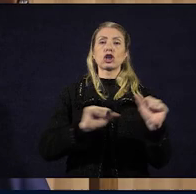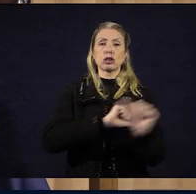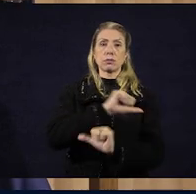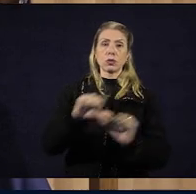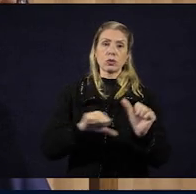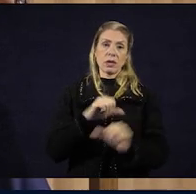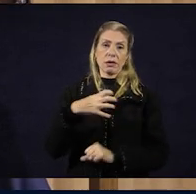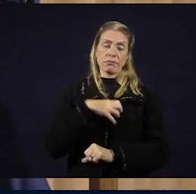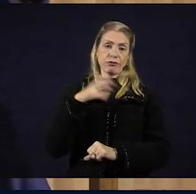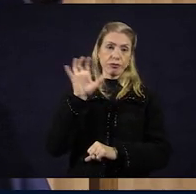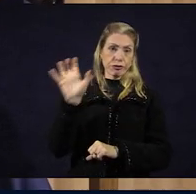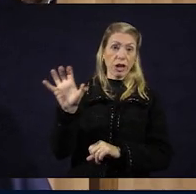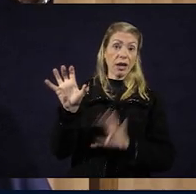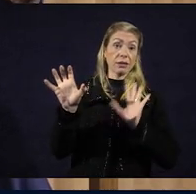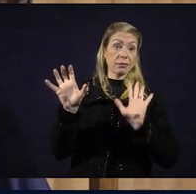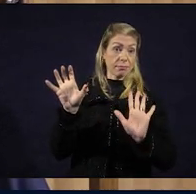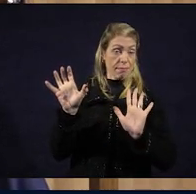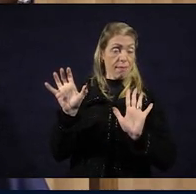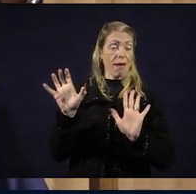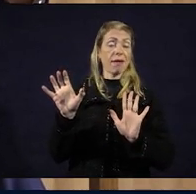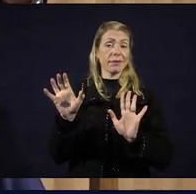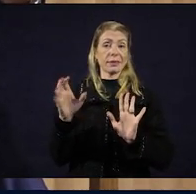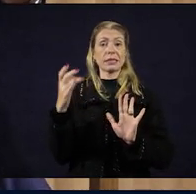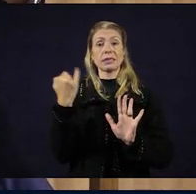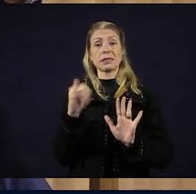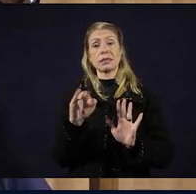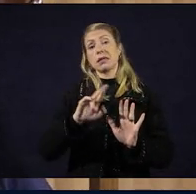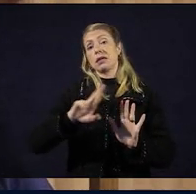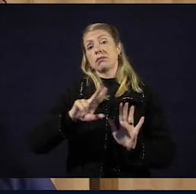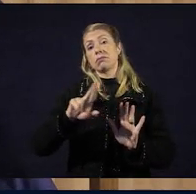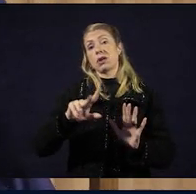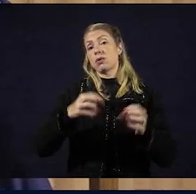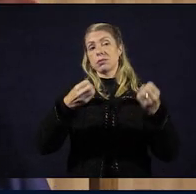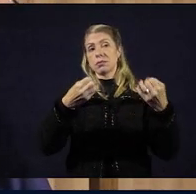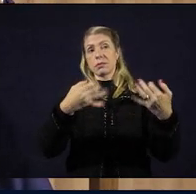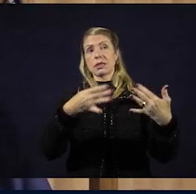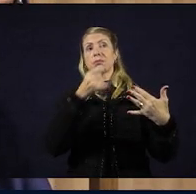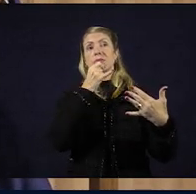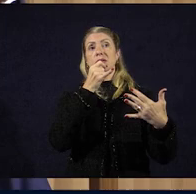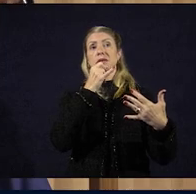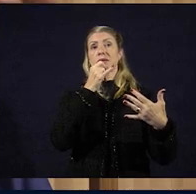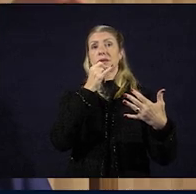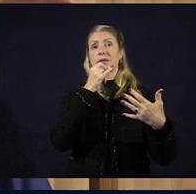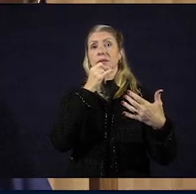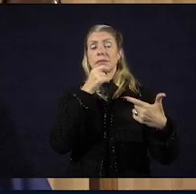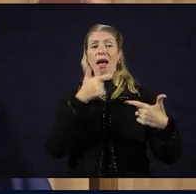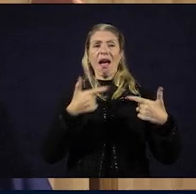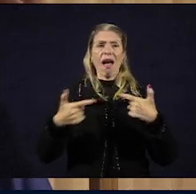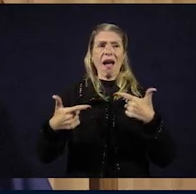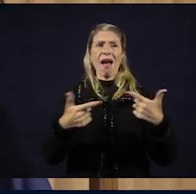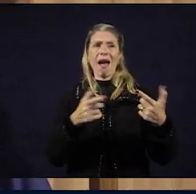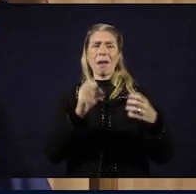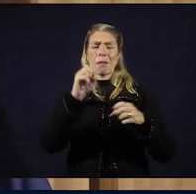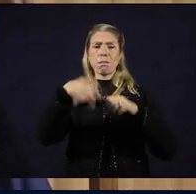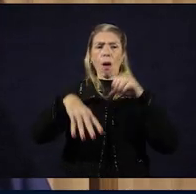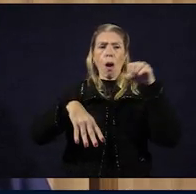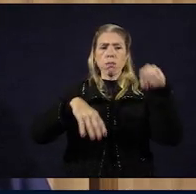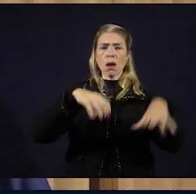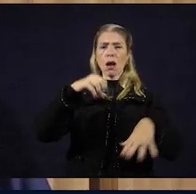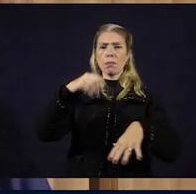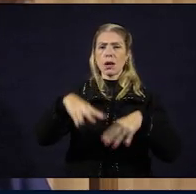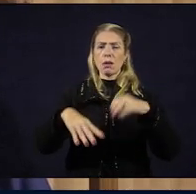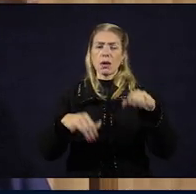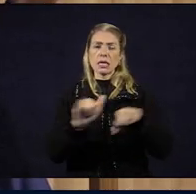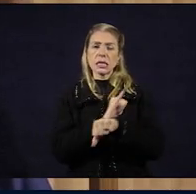fizer uma atitude injustificável né como o uso de armas táticas tal nucleares obviamente